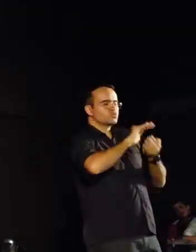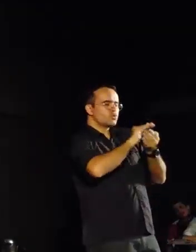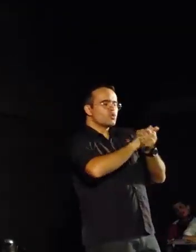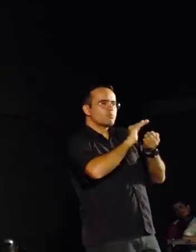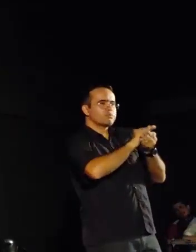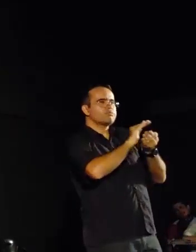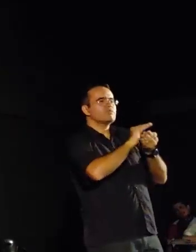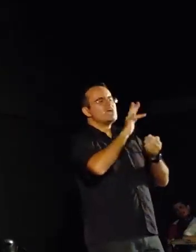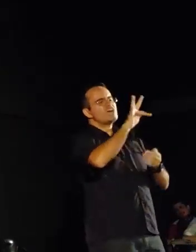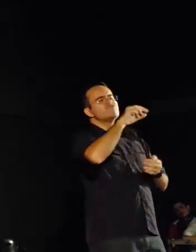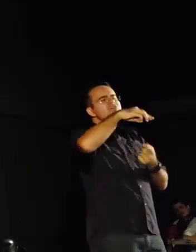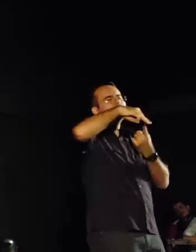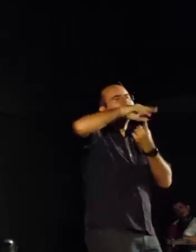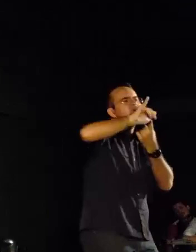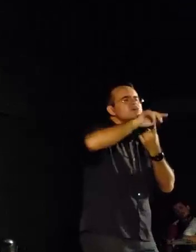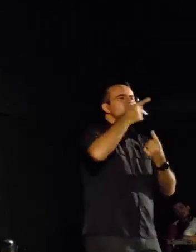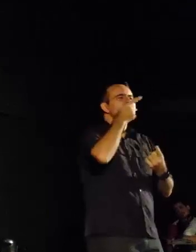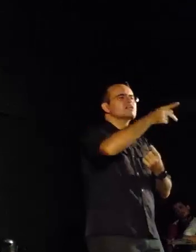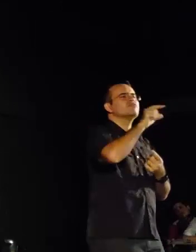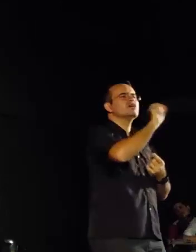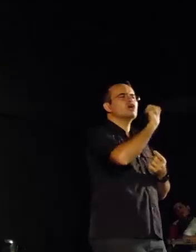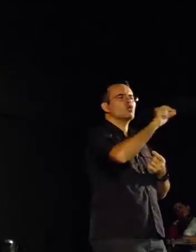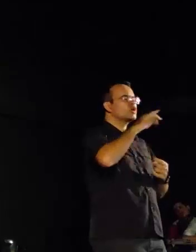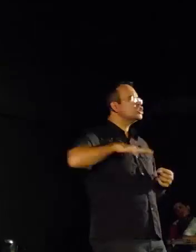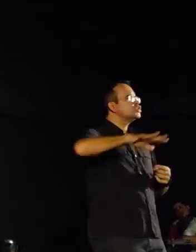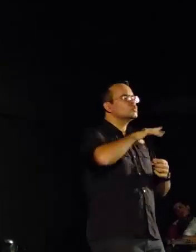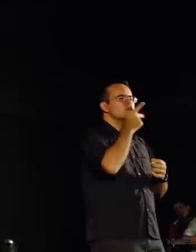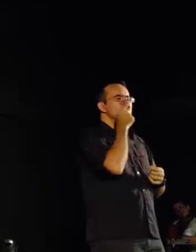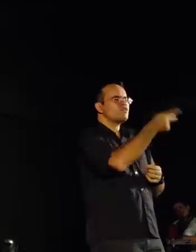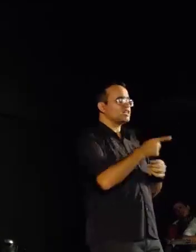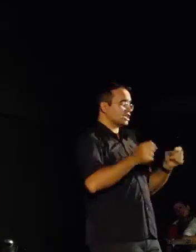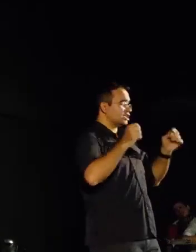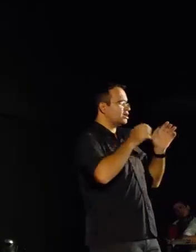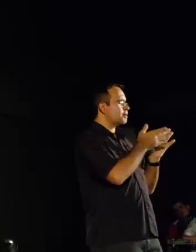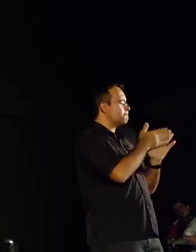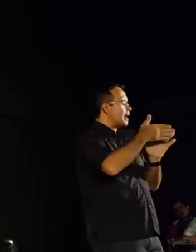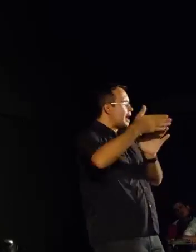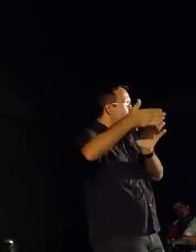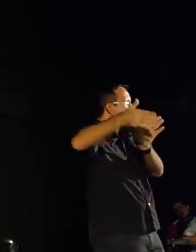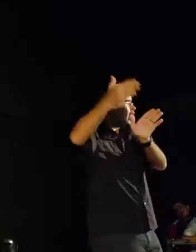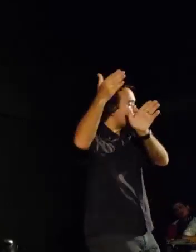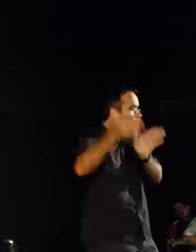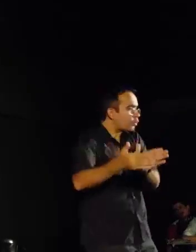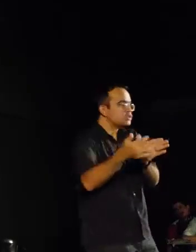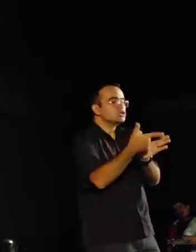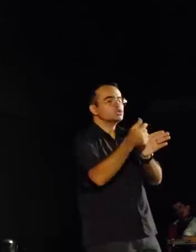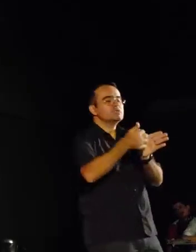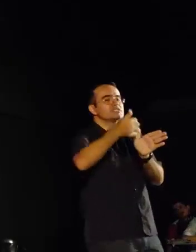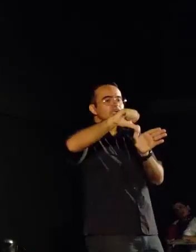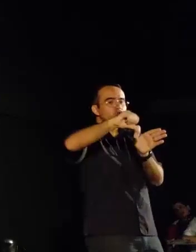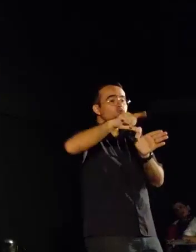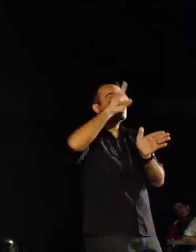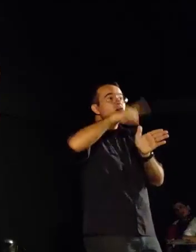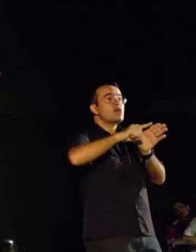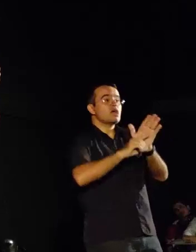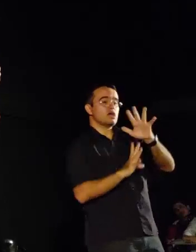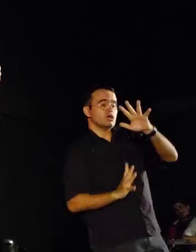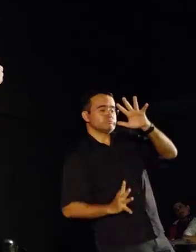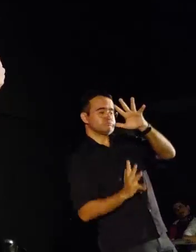Banco Mundial, todos diziam que hoje, 2019, o Brasil seria a 5ª economia do